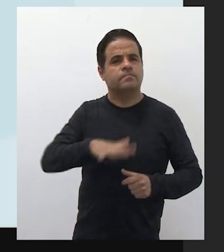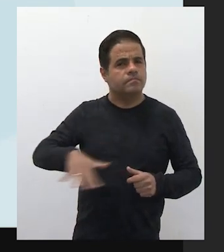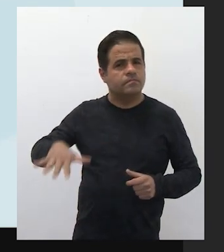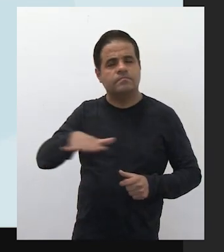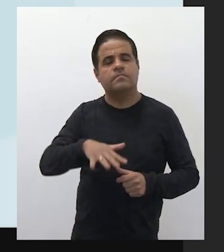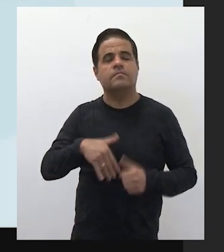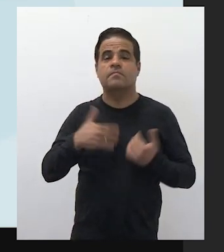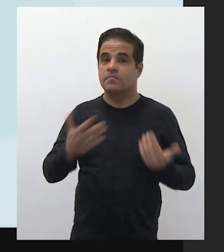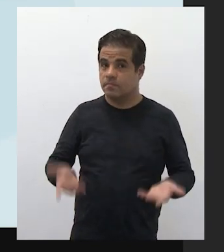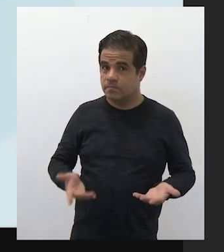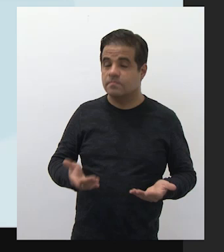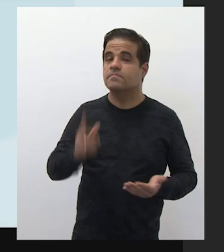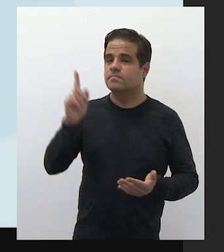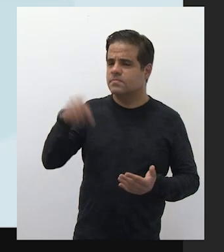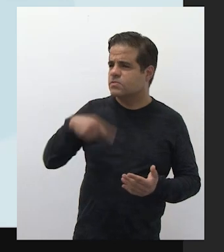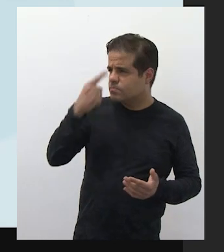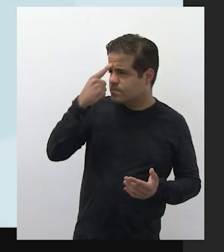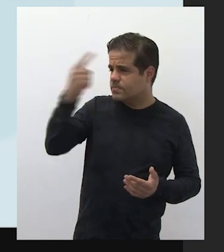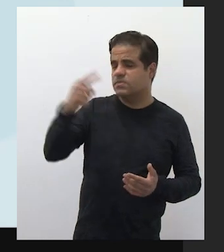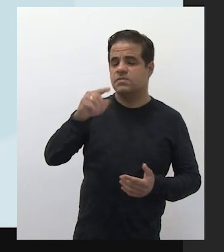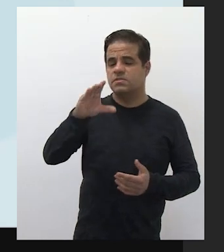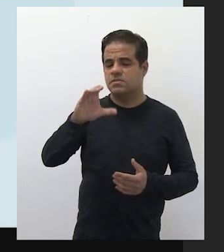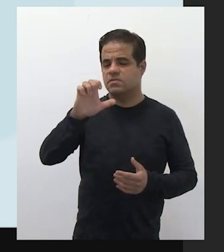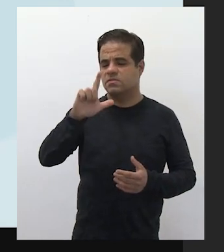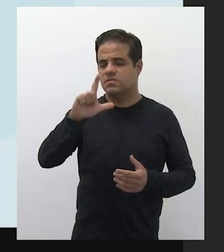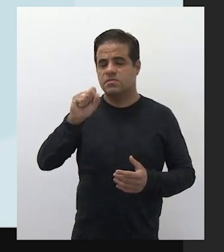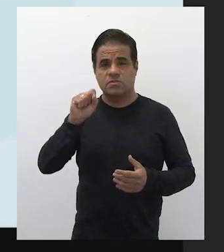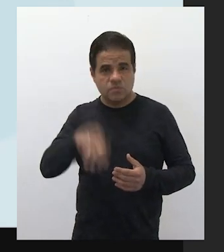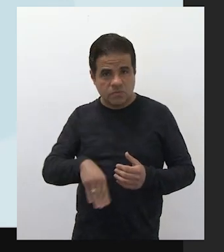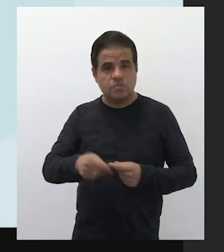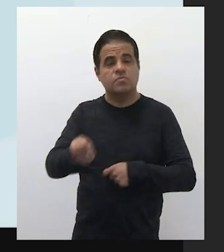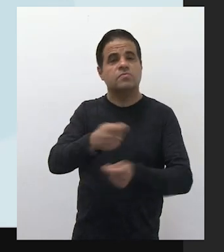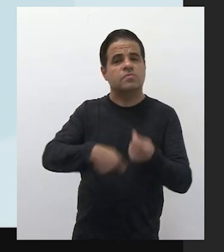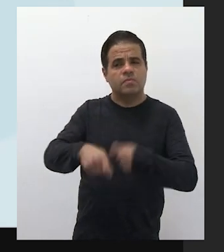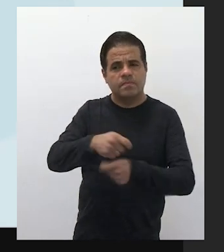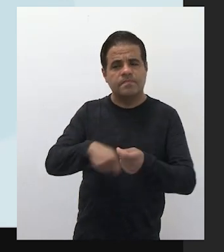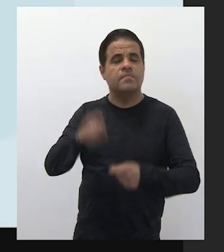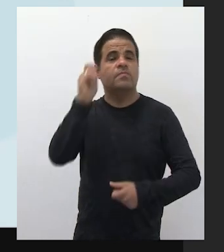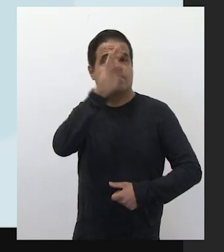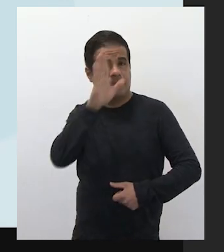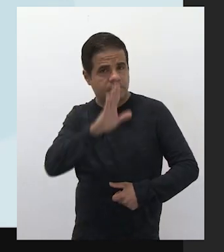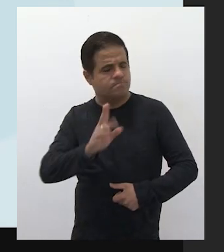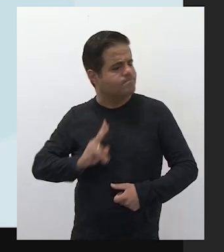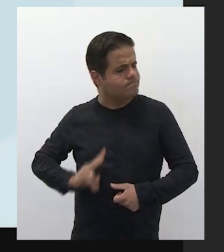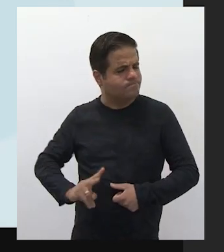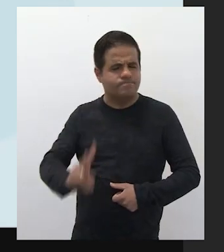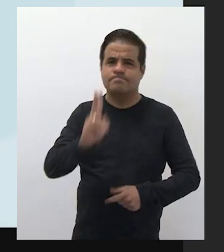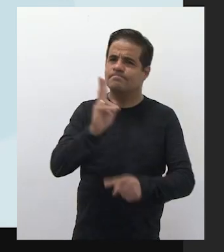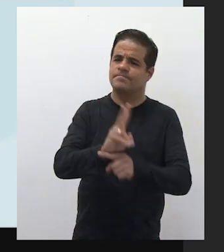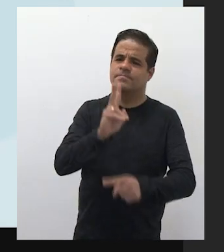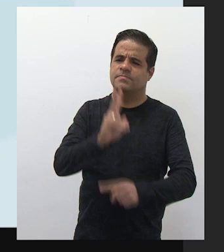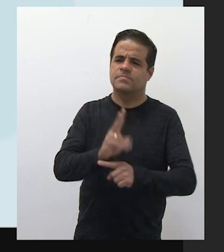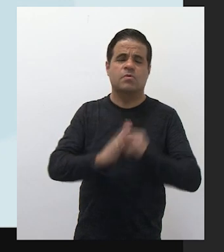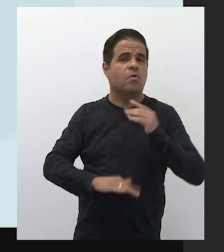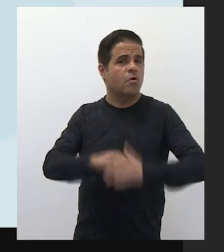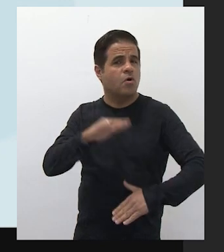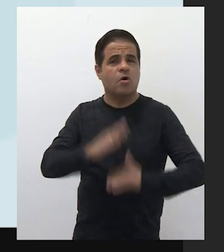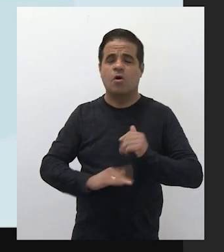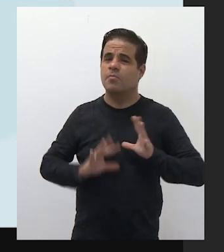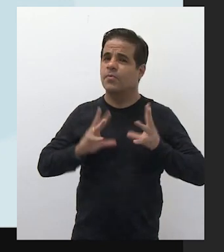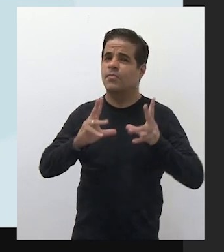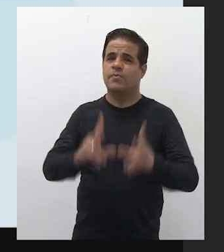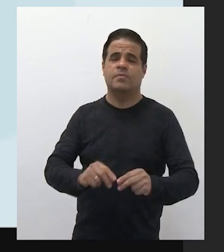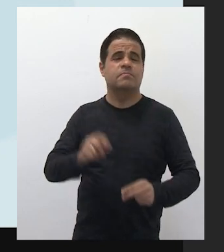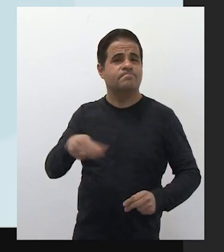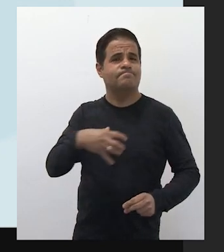Então, assim, e essa é uma ideia que o Celso Furtado, da economia aqui no Brasil, ele sempre defendeu, a obra inteira do Celso Furtado é